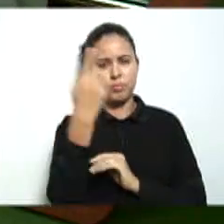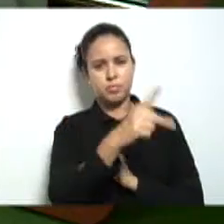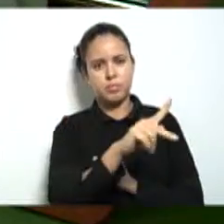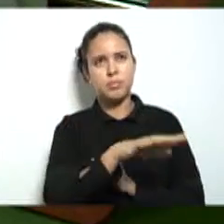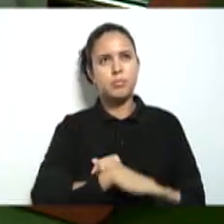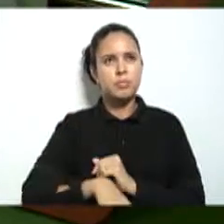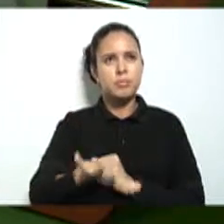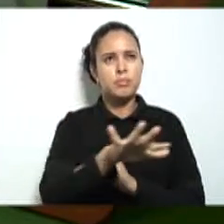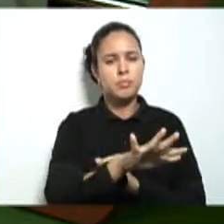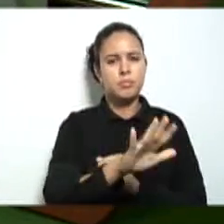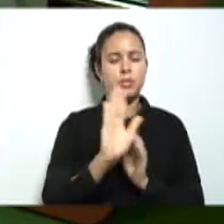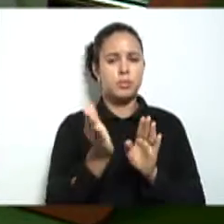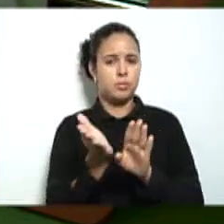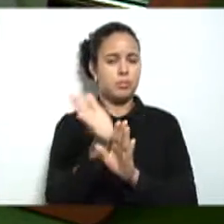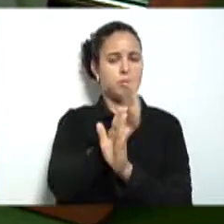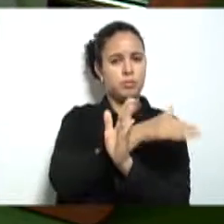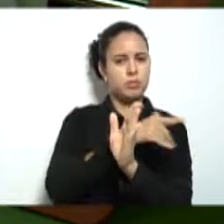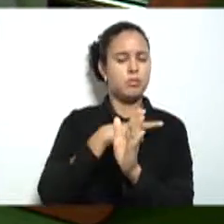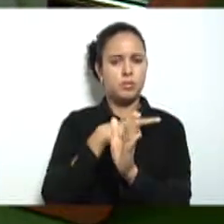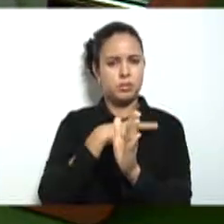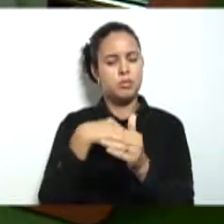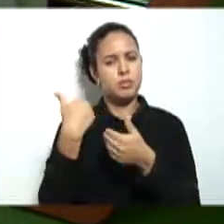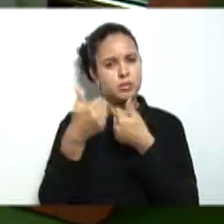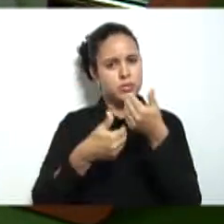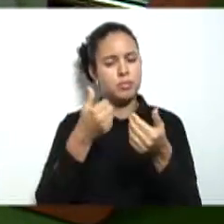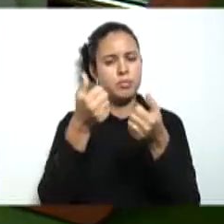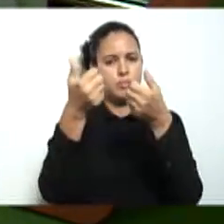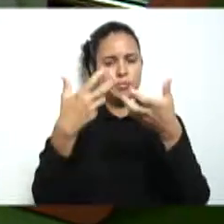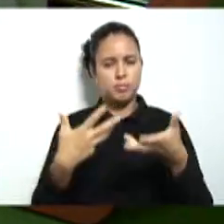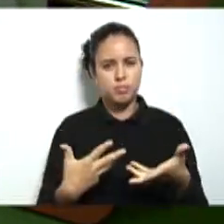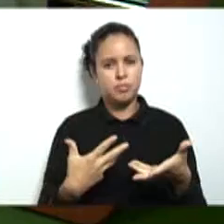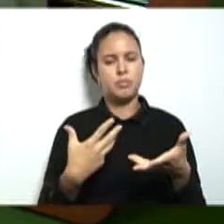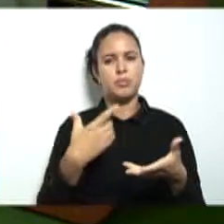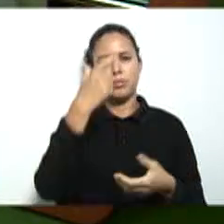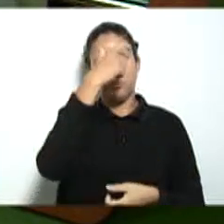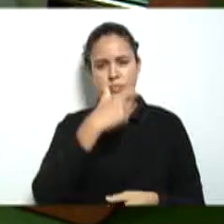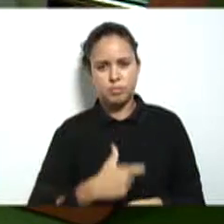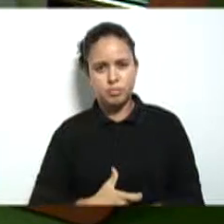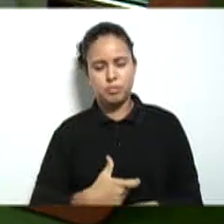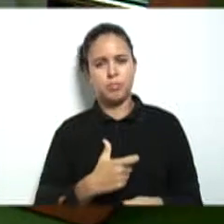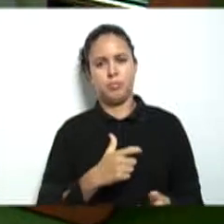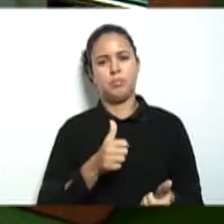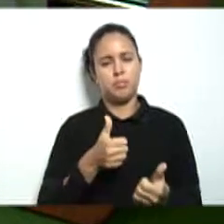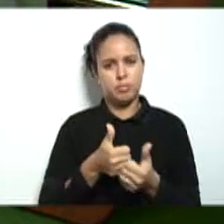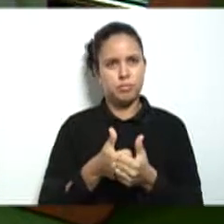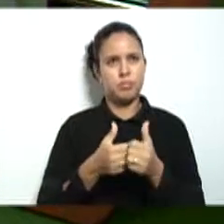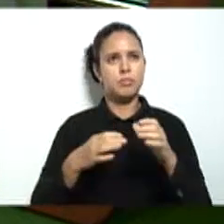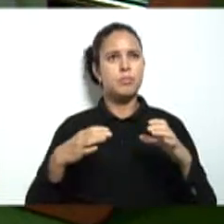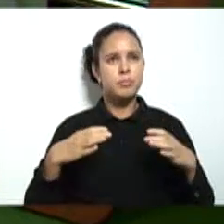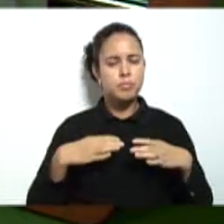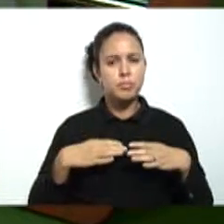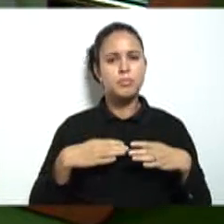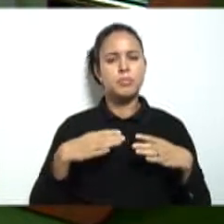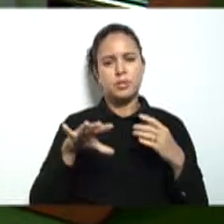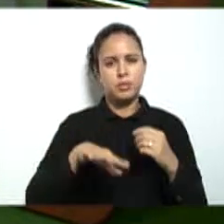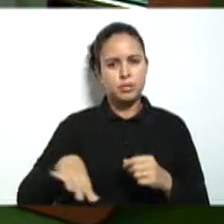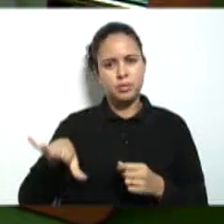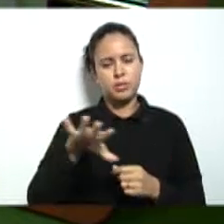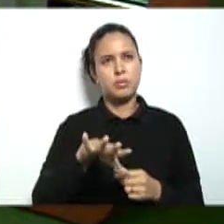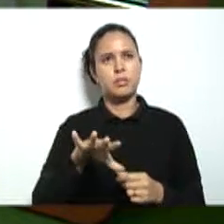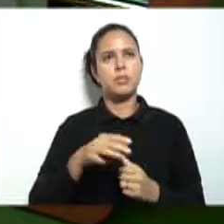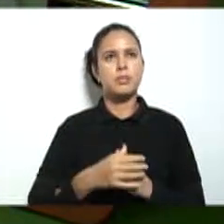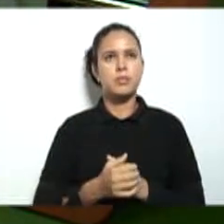município. Aqui do outro lado a gente tem um desenvolvimento explicando sobre o perfil da cidade e do ramo do cooperativismo. Aqui eles, como